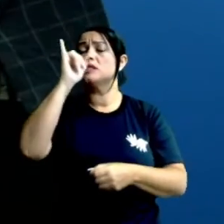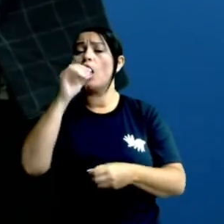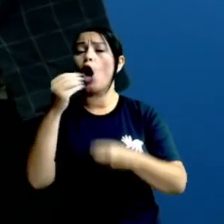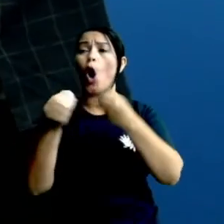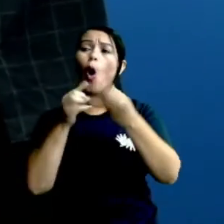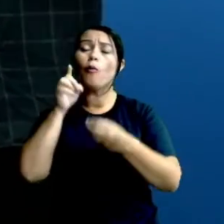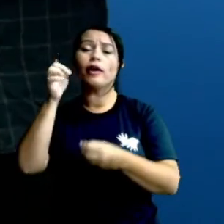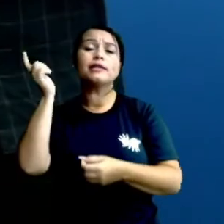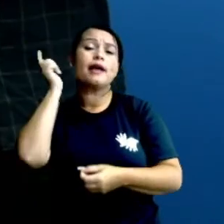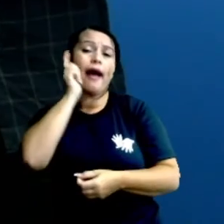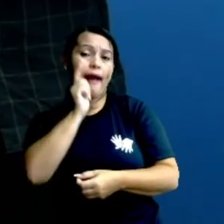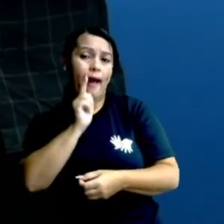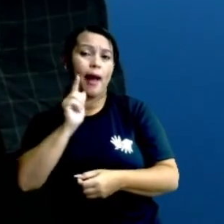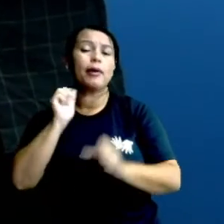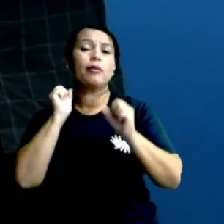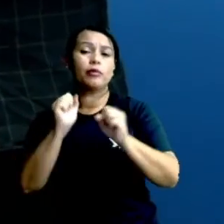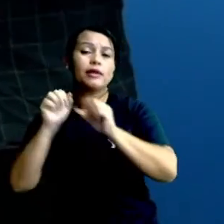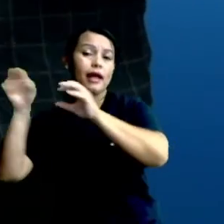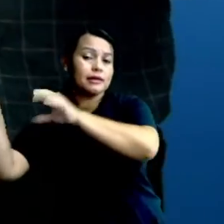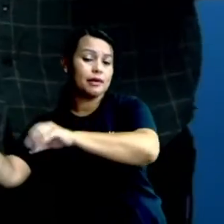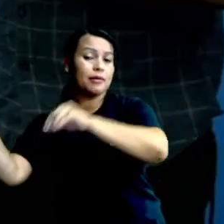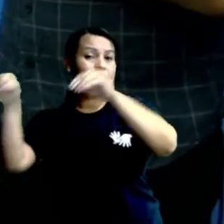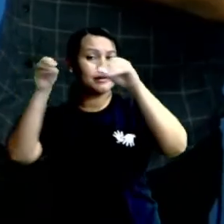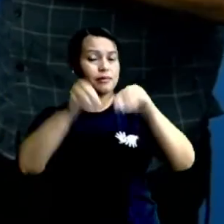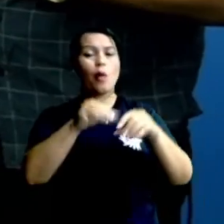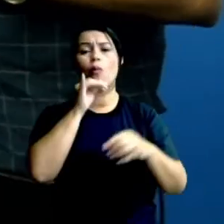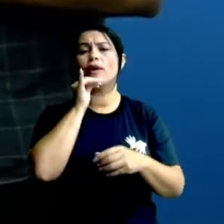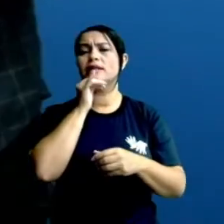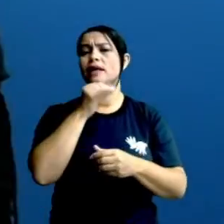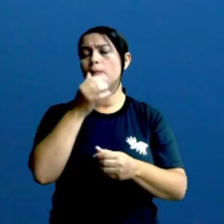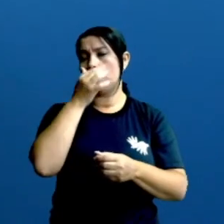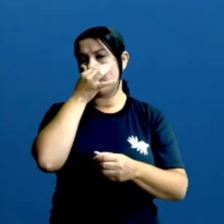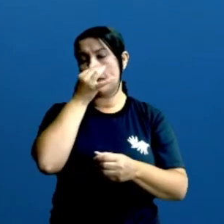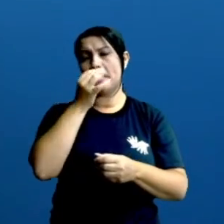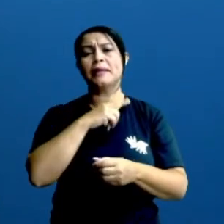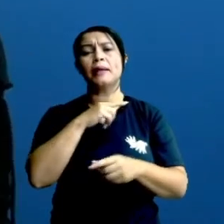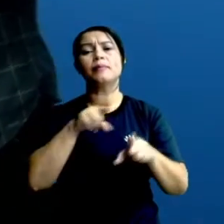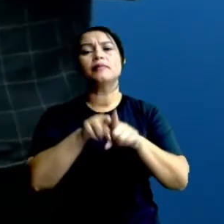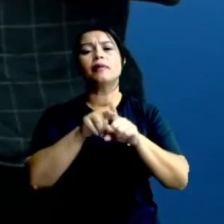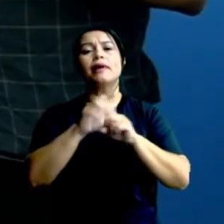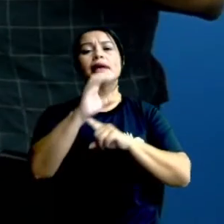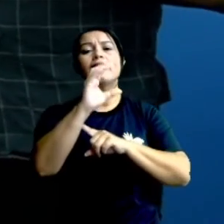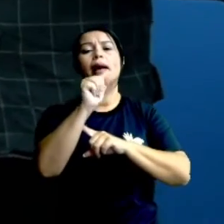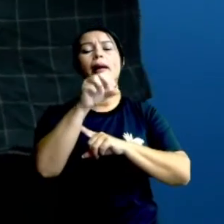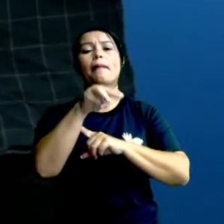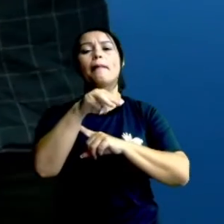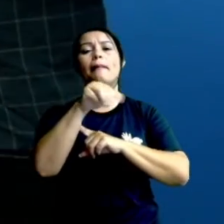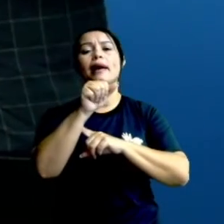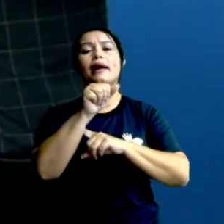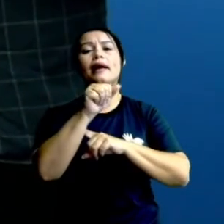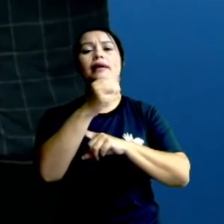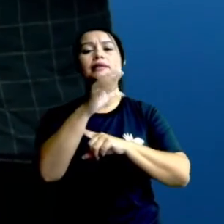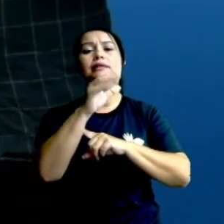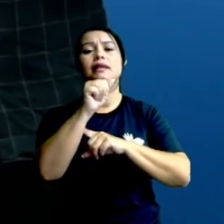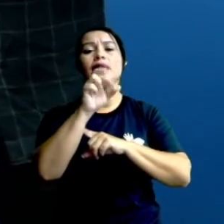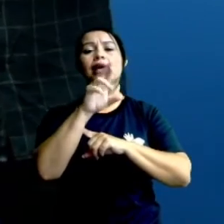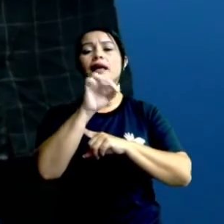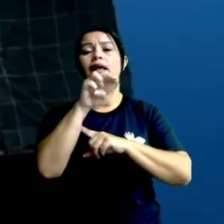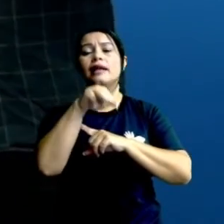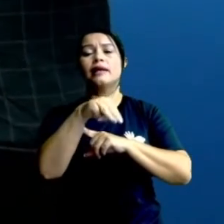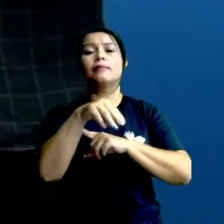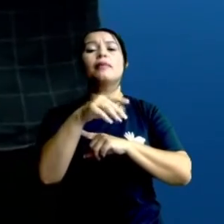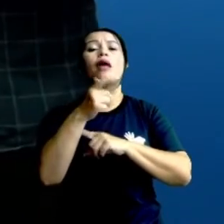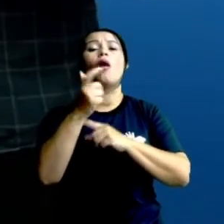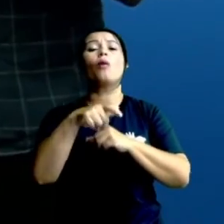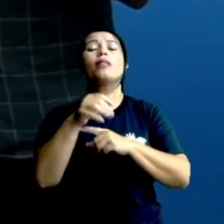que a empresa fosse para aquele determinado lugar. Por exemplo, a gente tem na cidade de Camaçari, no estado da